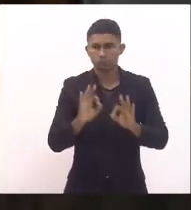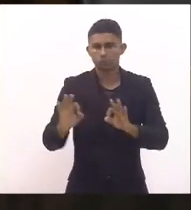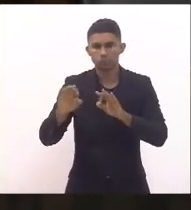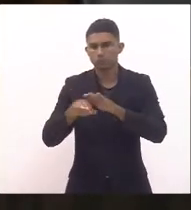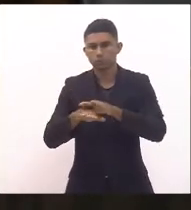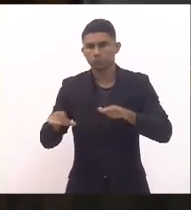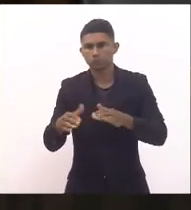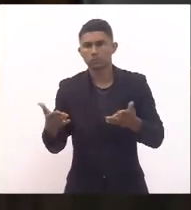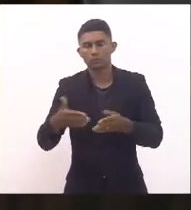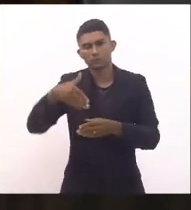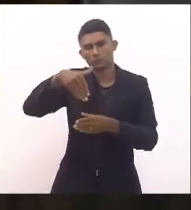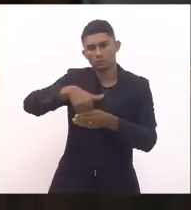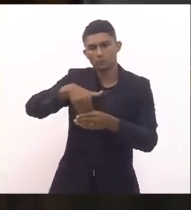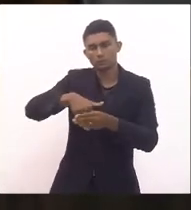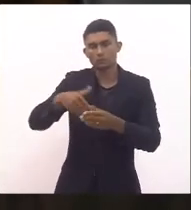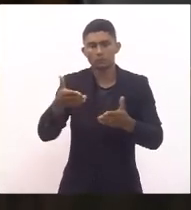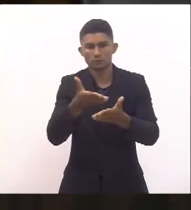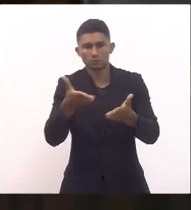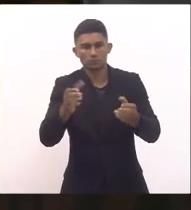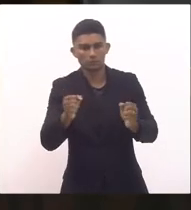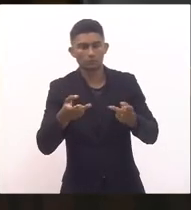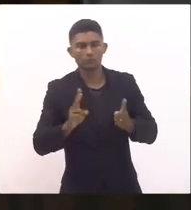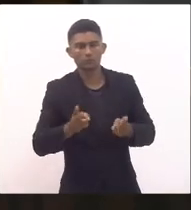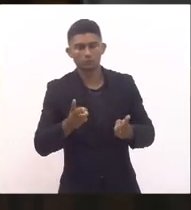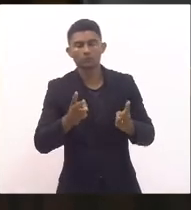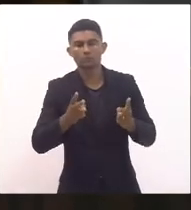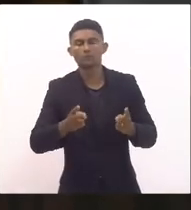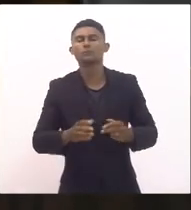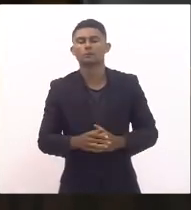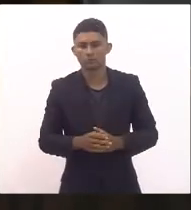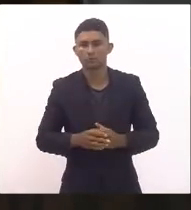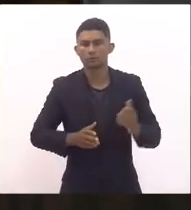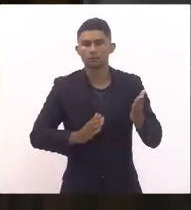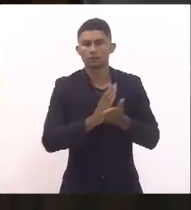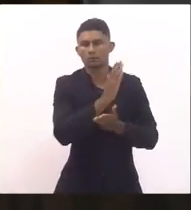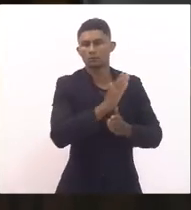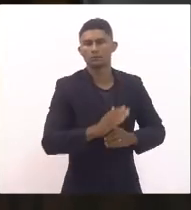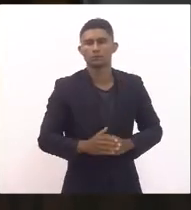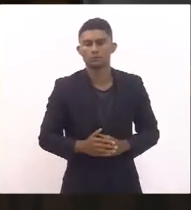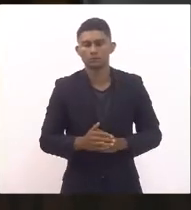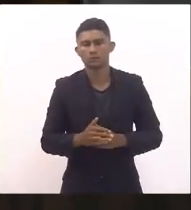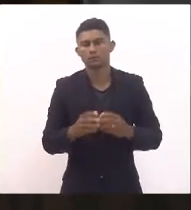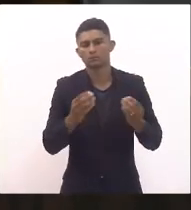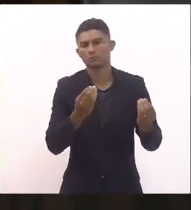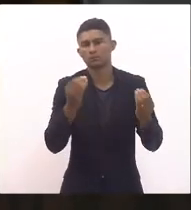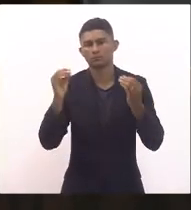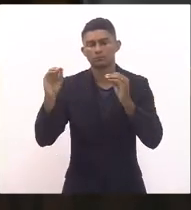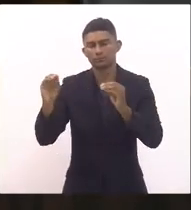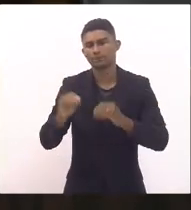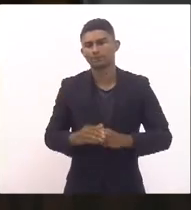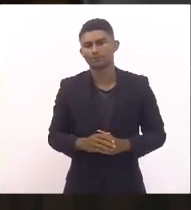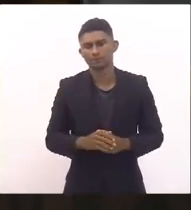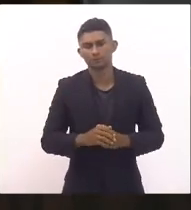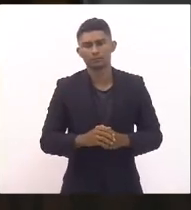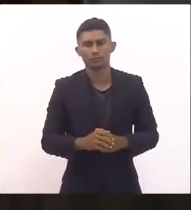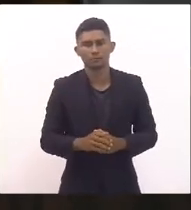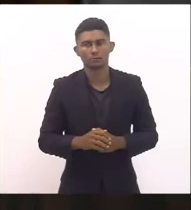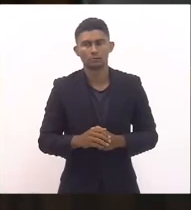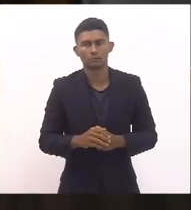encerrada a discussão, em votação, os senhores que aprovam, mas como estão, aprovado. Vai a promulgação.